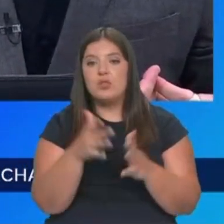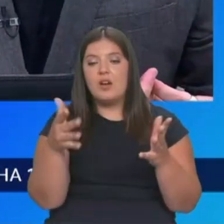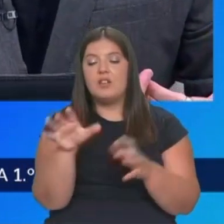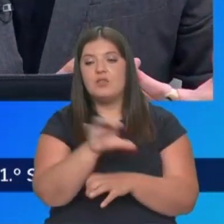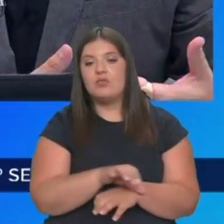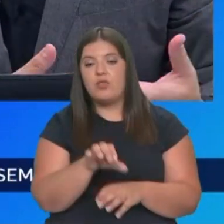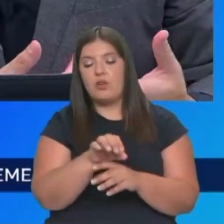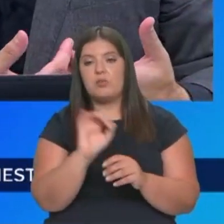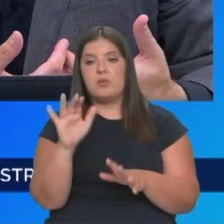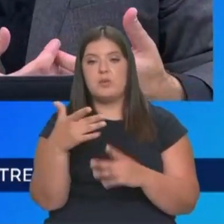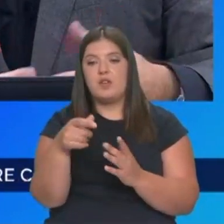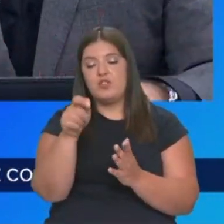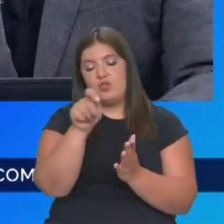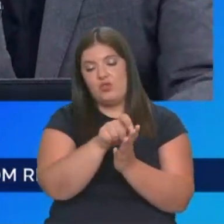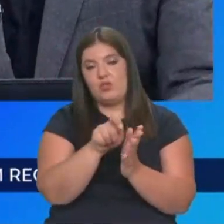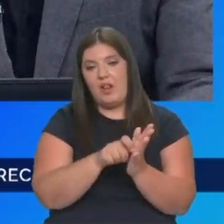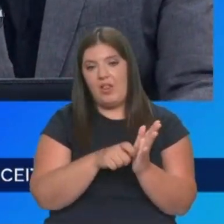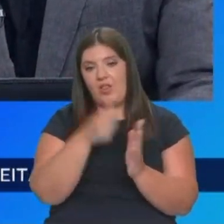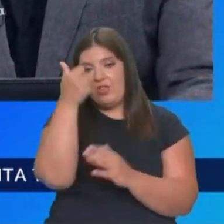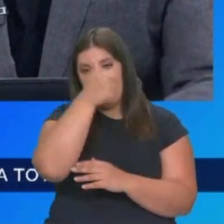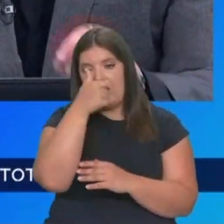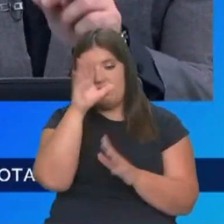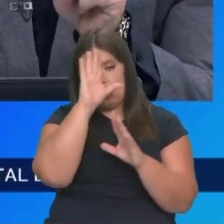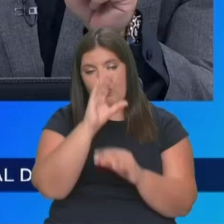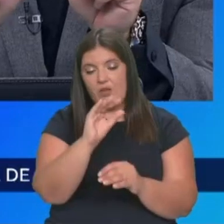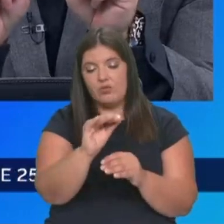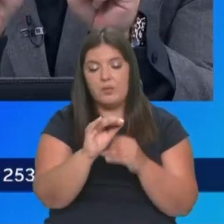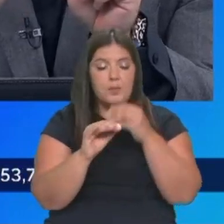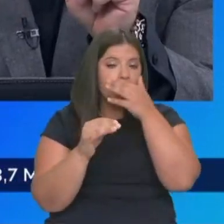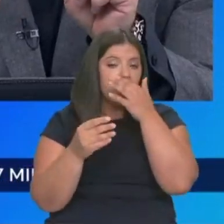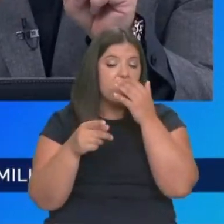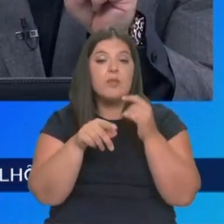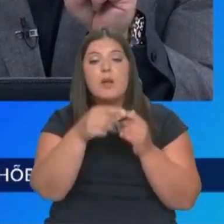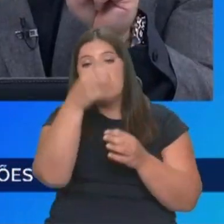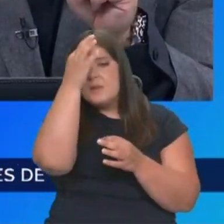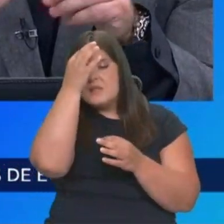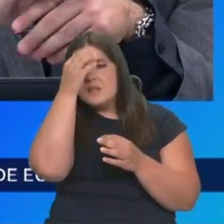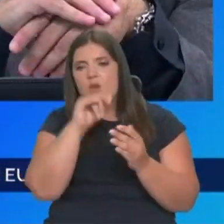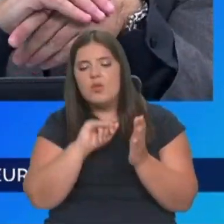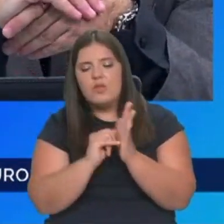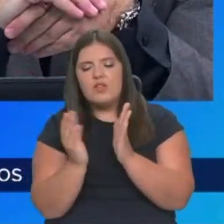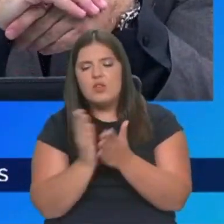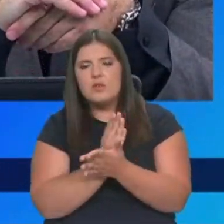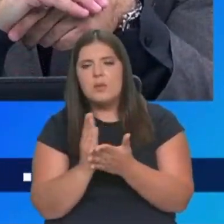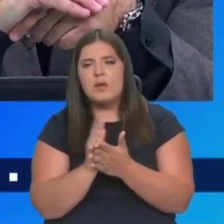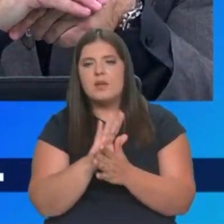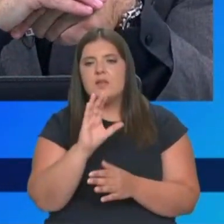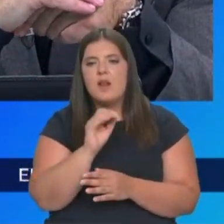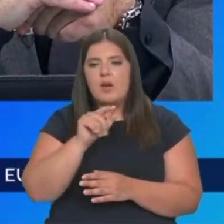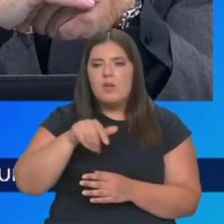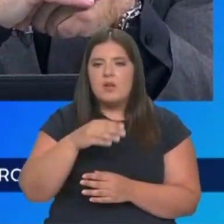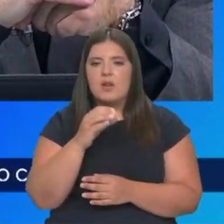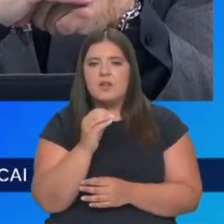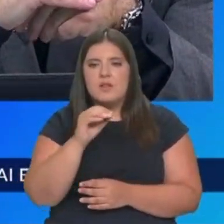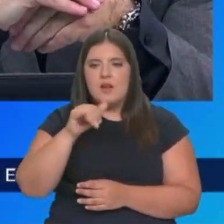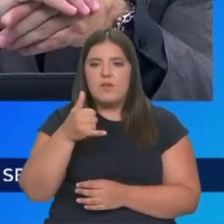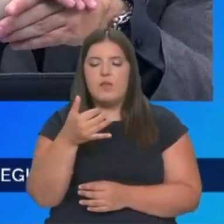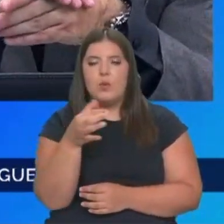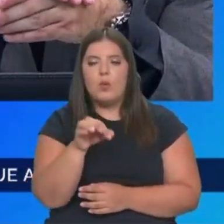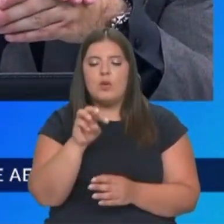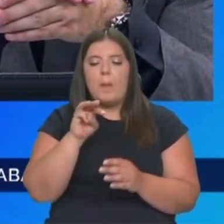mecanismos de calendários lunares. Para teres uma ideia da precisão de tudo isto, estes orifícios estavam separados por cerca de